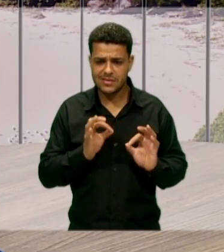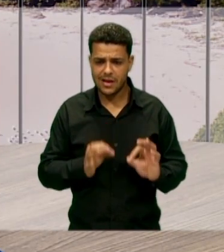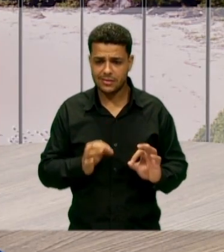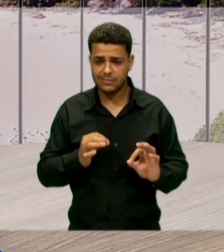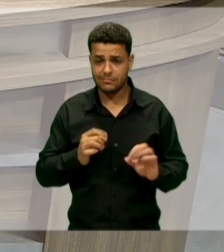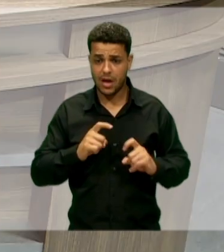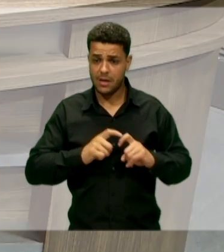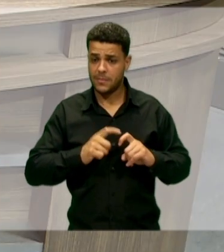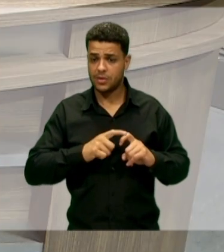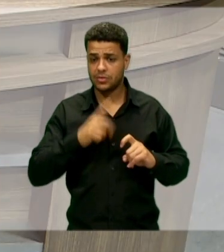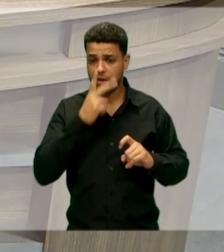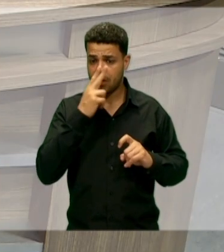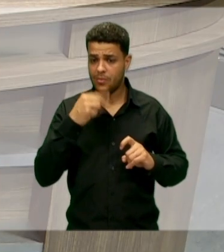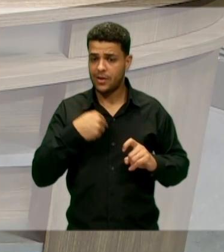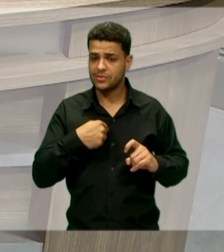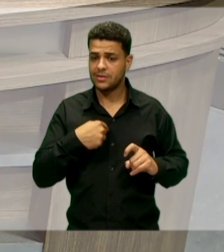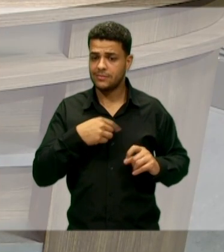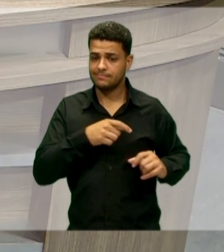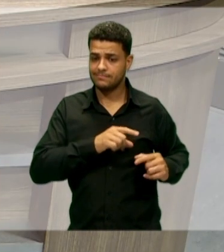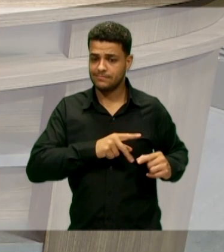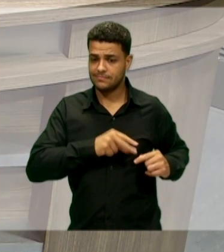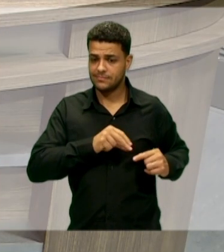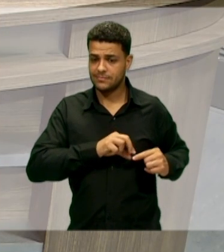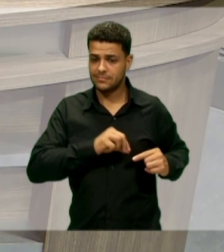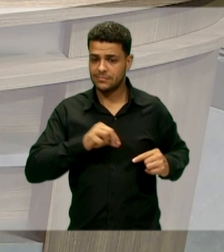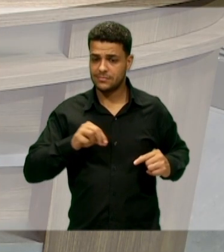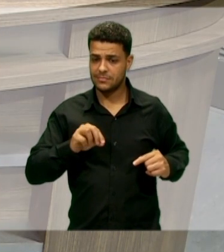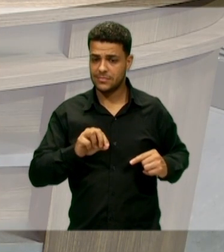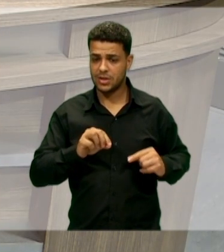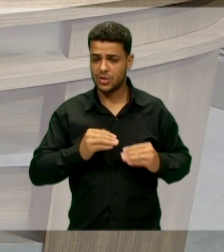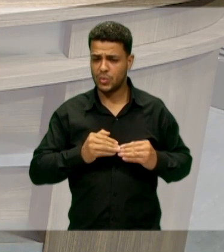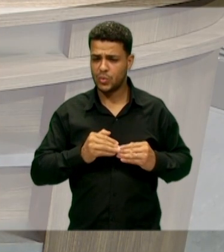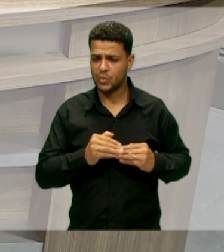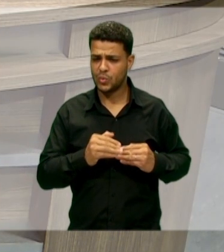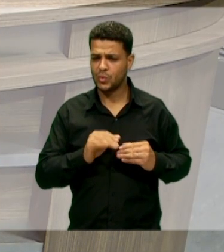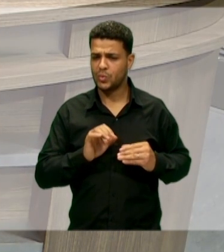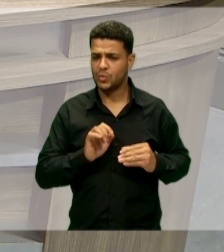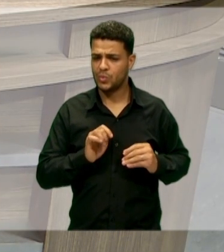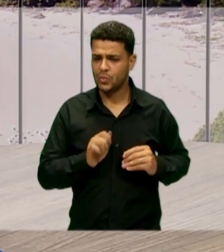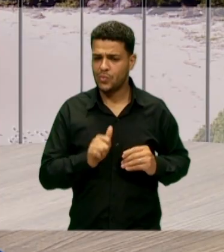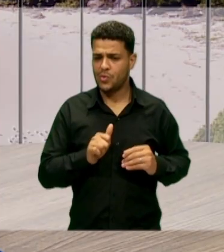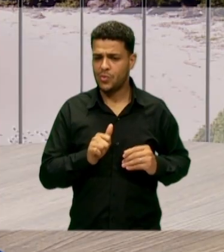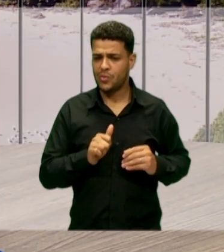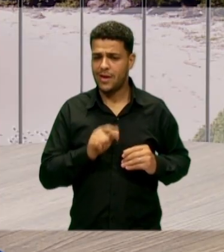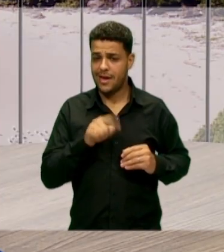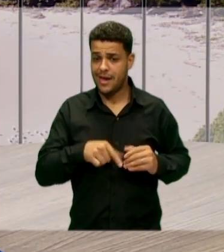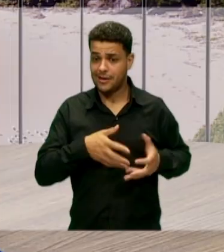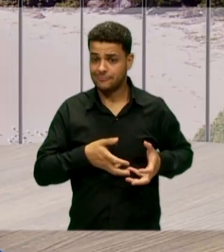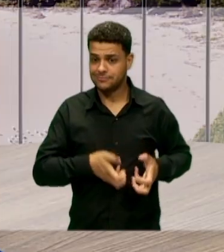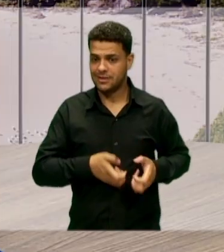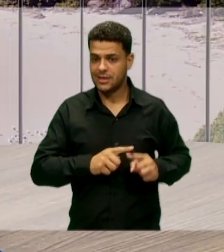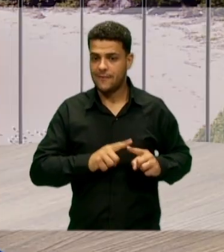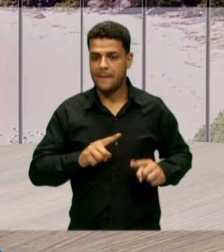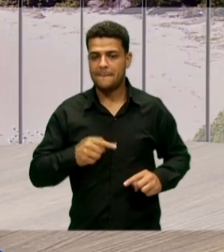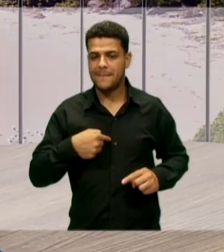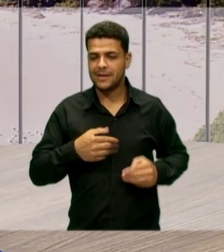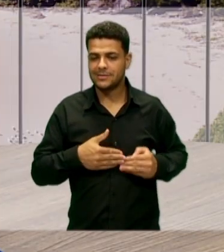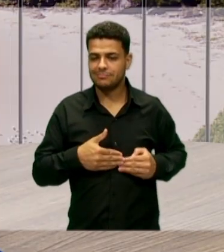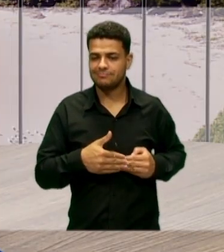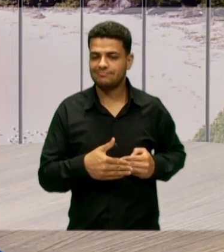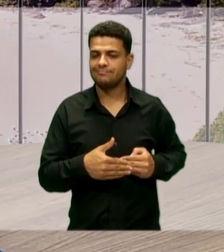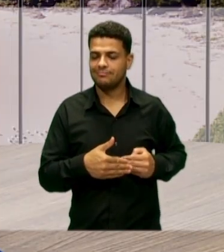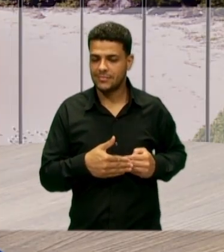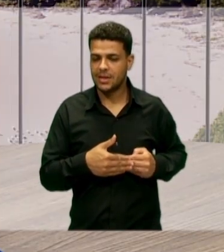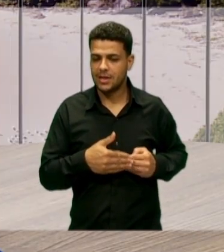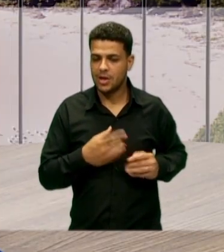médica acabou recomendando que fosse biopsiada. E era um câncer no estágio bem inicial. E era um câncer agressivo, só que a fase em que a